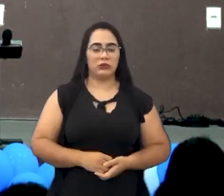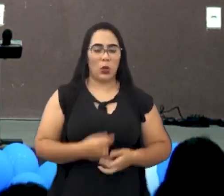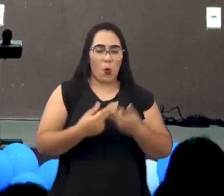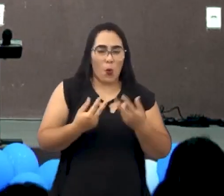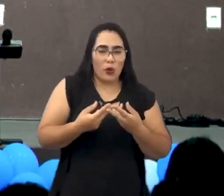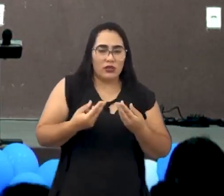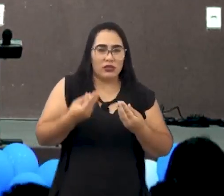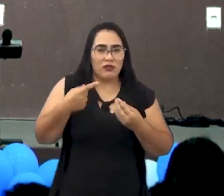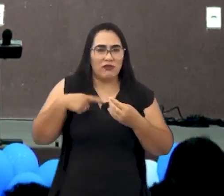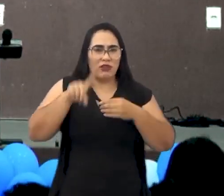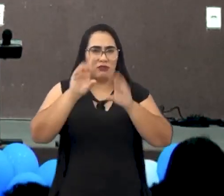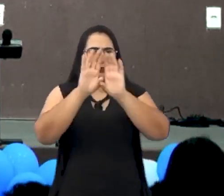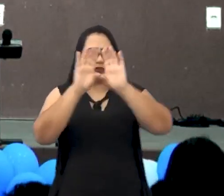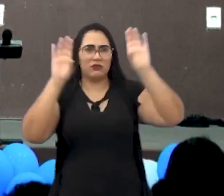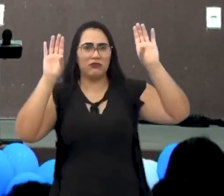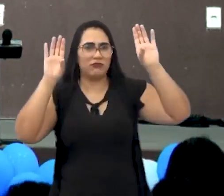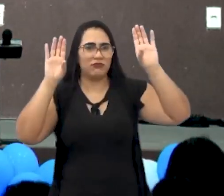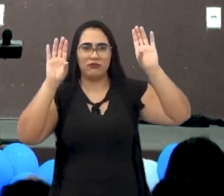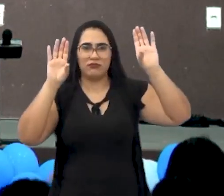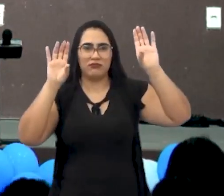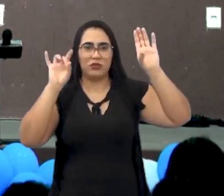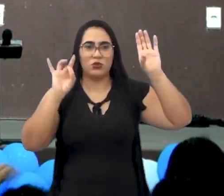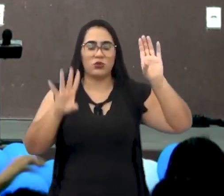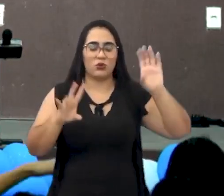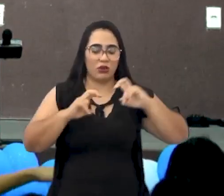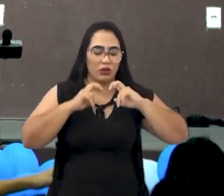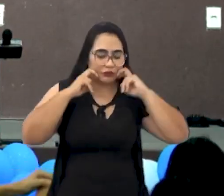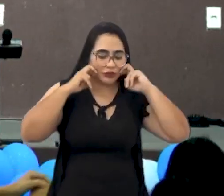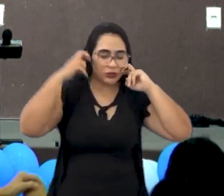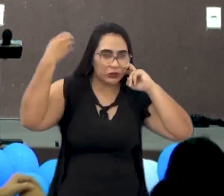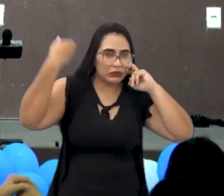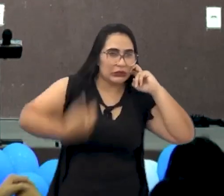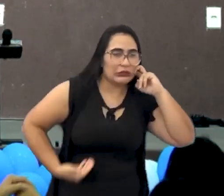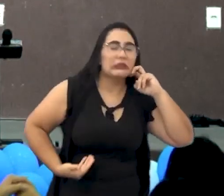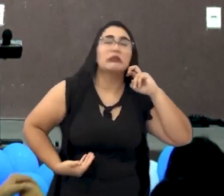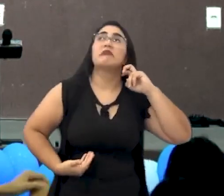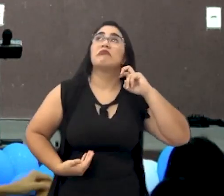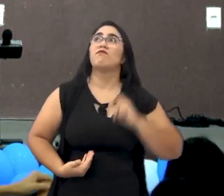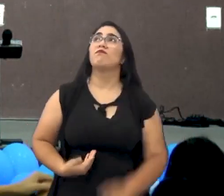existe nada a ser carregado a não ser vergonha.